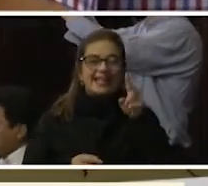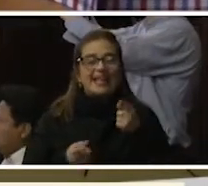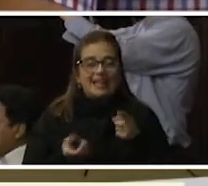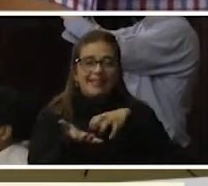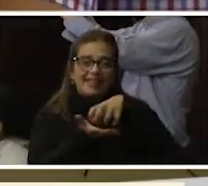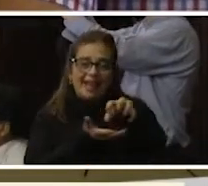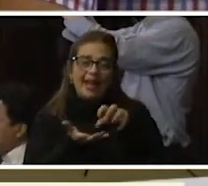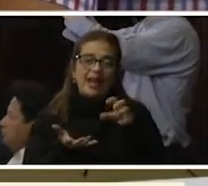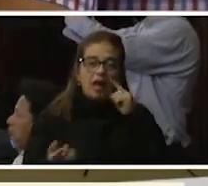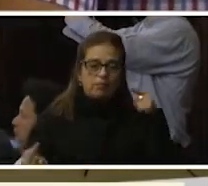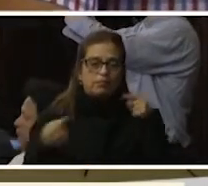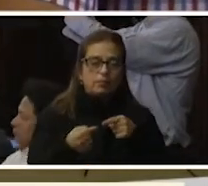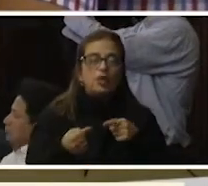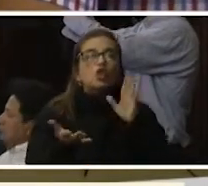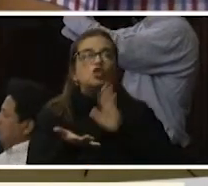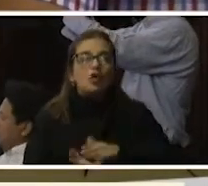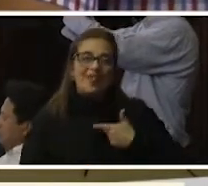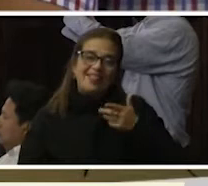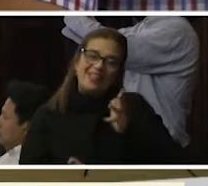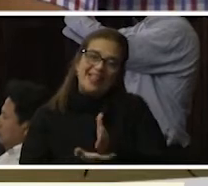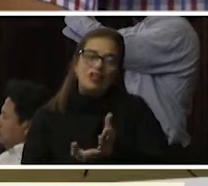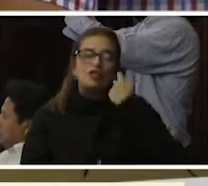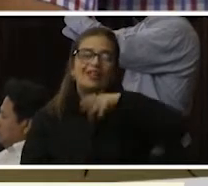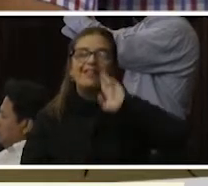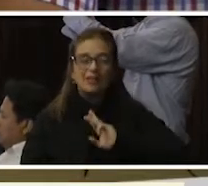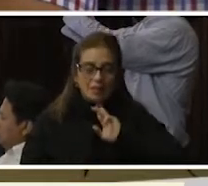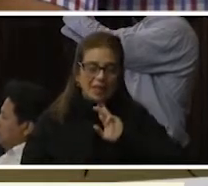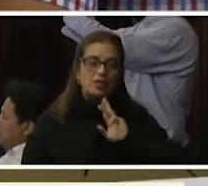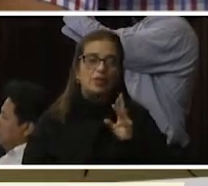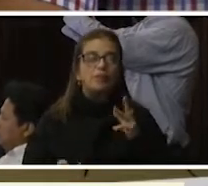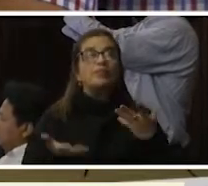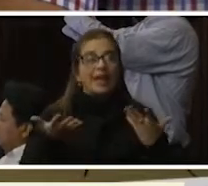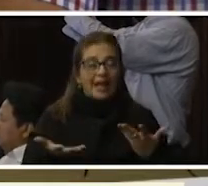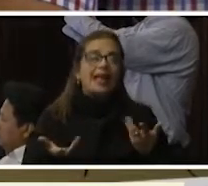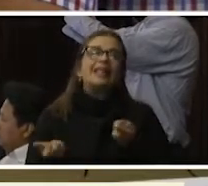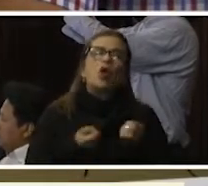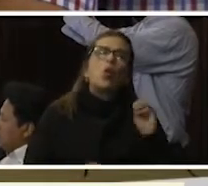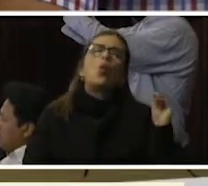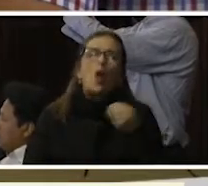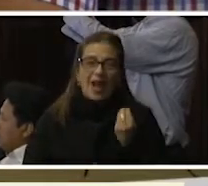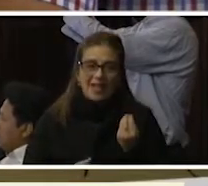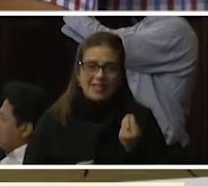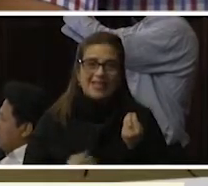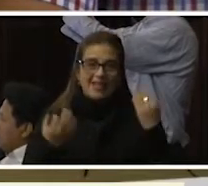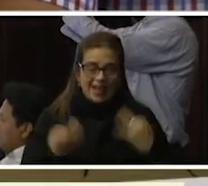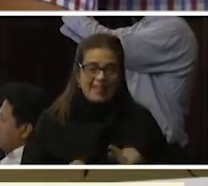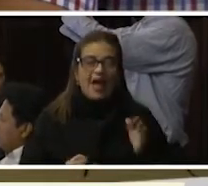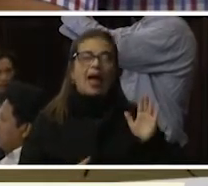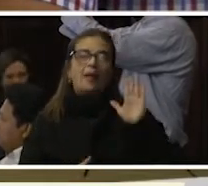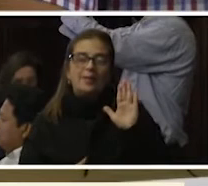mais contrários aos direitos dos povos indígenas. O agronegócio, a grilagem, a